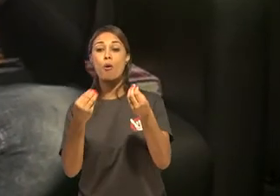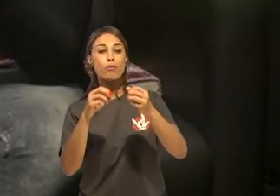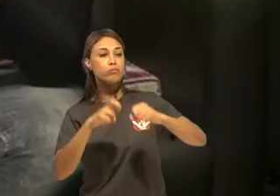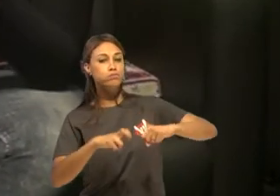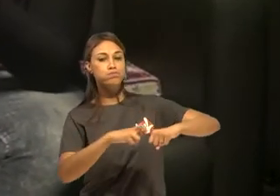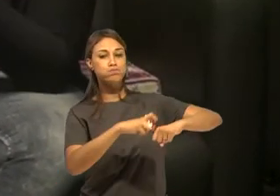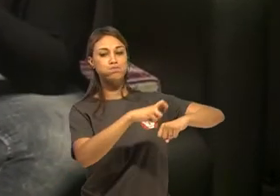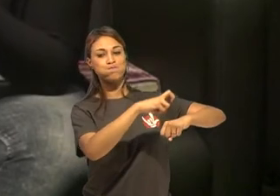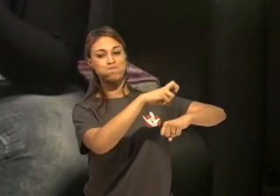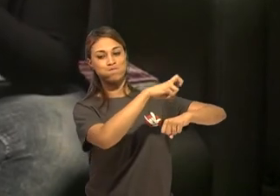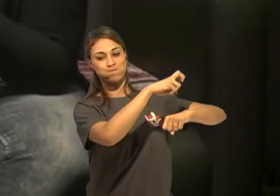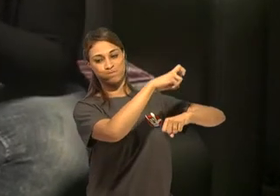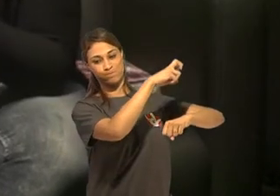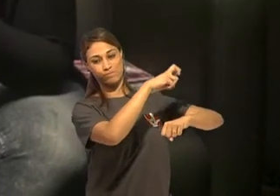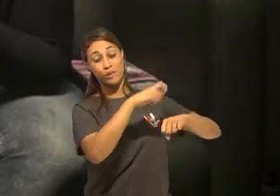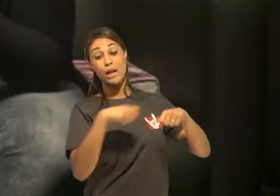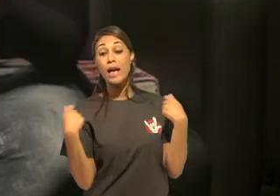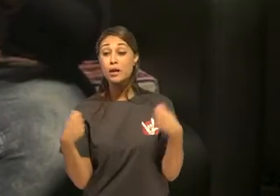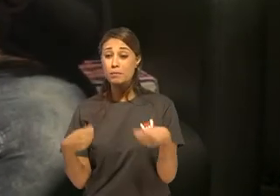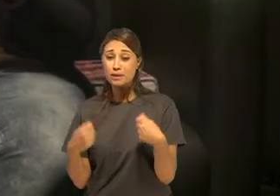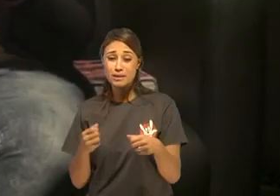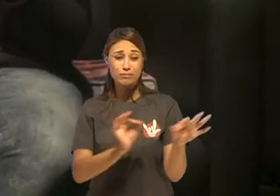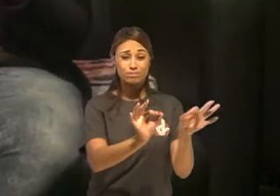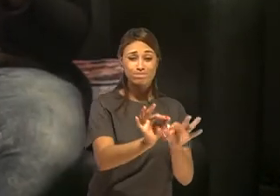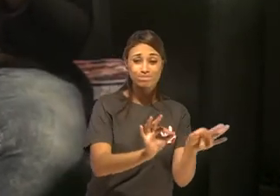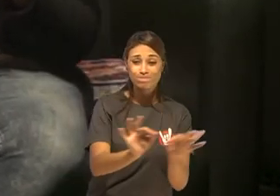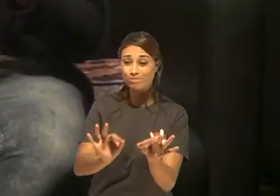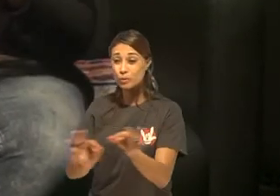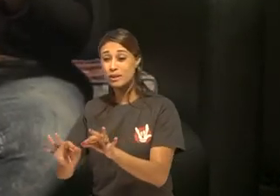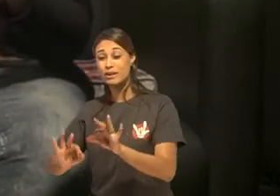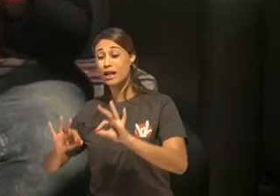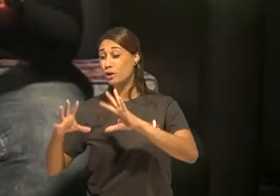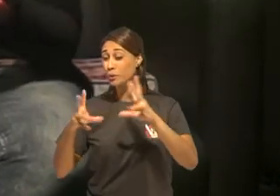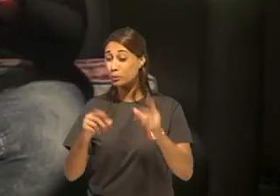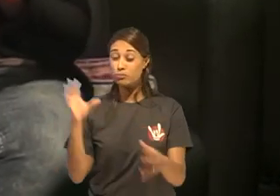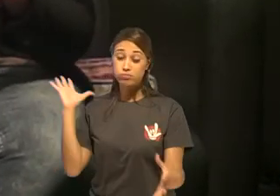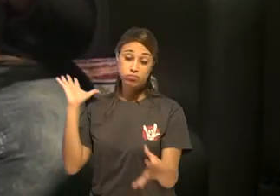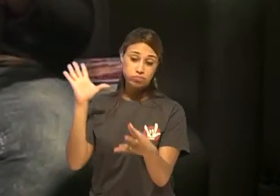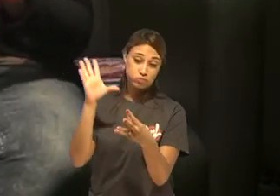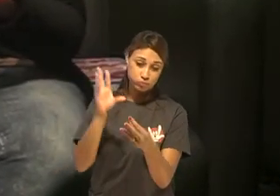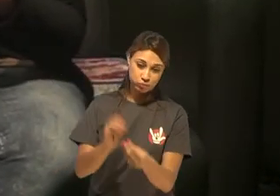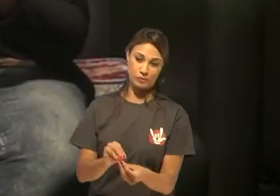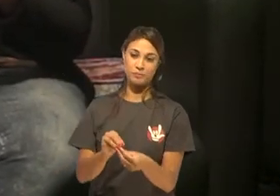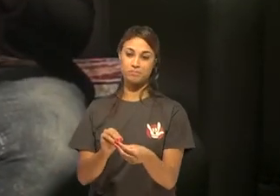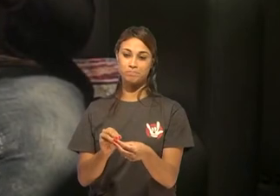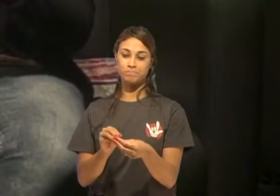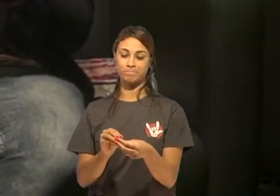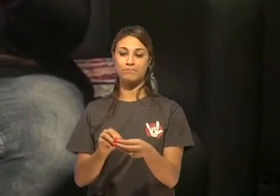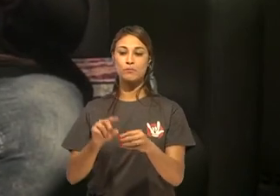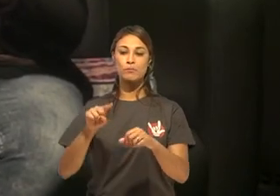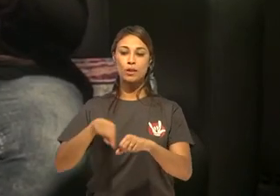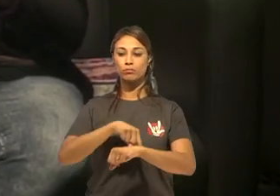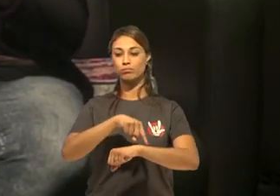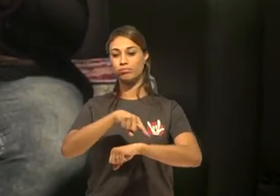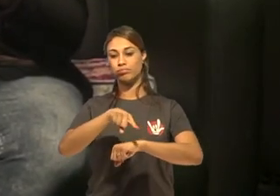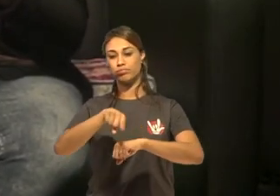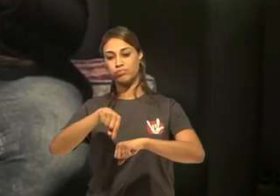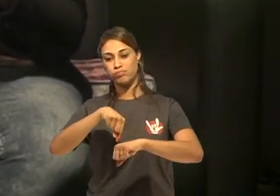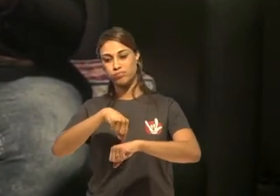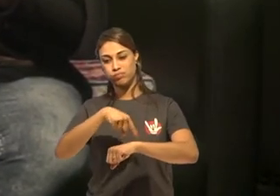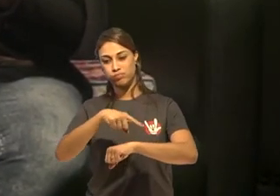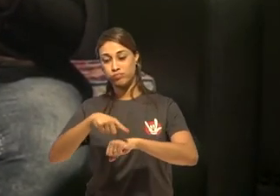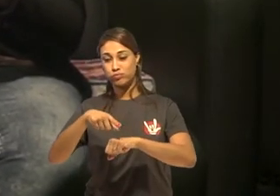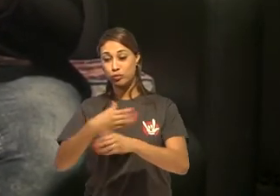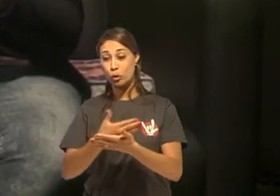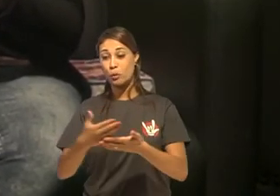chegar no acamp, e a gente precisava montar toda a estrutura. Bom, resumindo, passou as horas, começou a chover. O ônibus que levava a